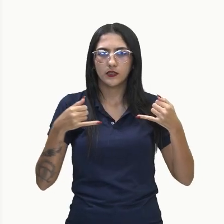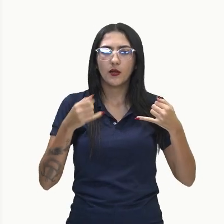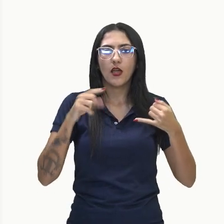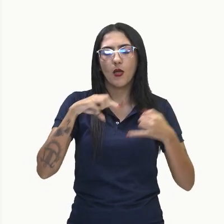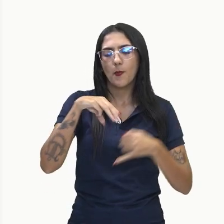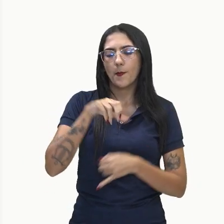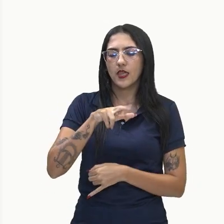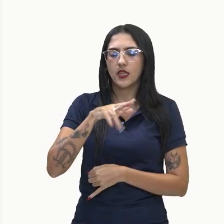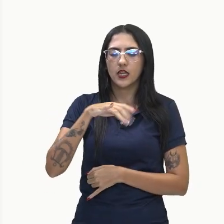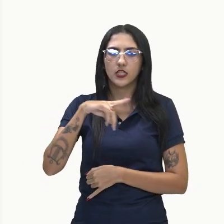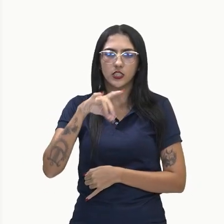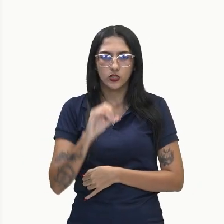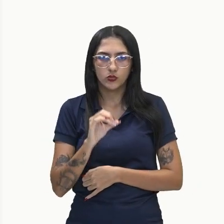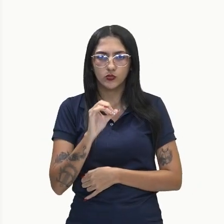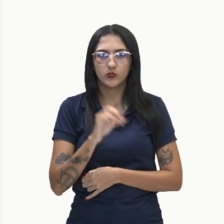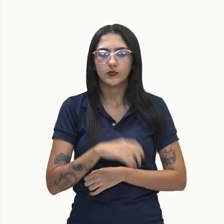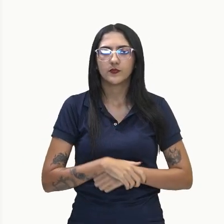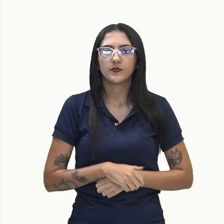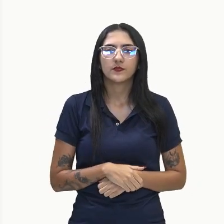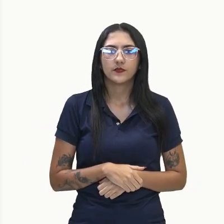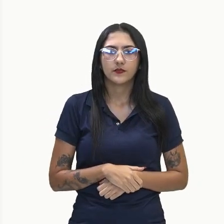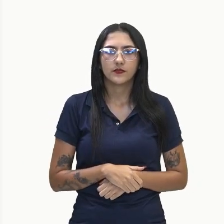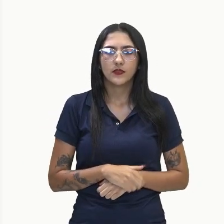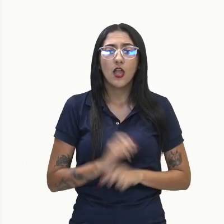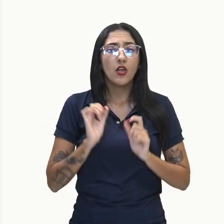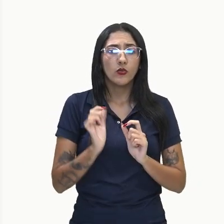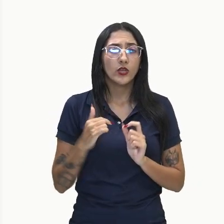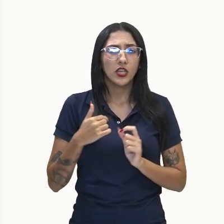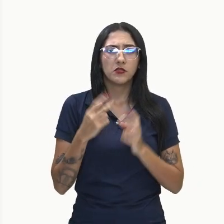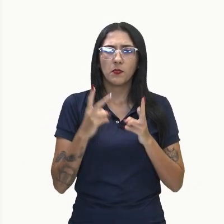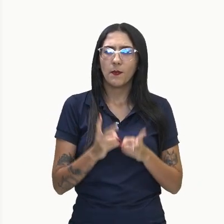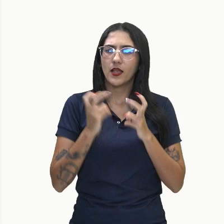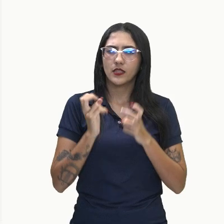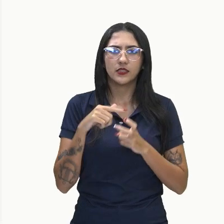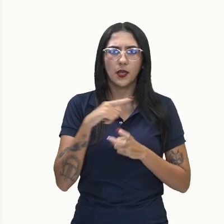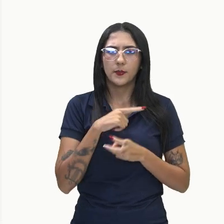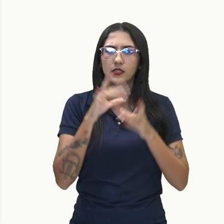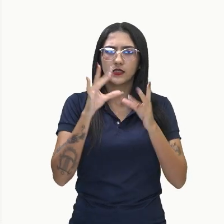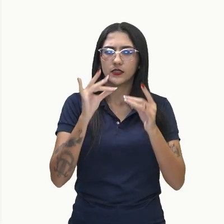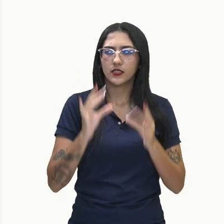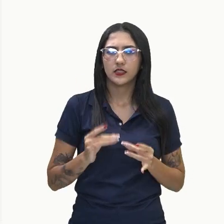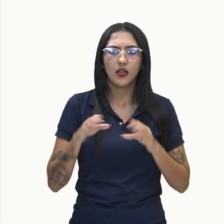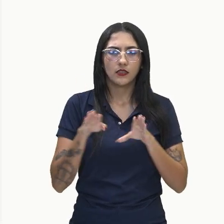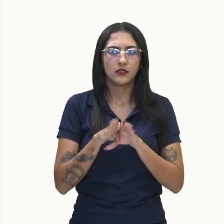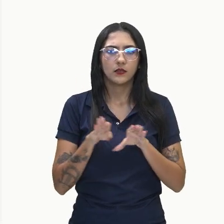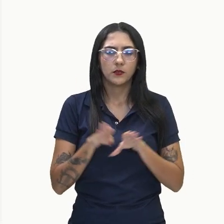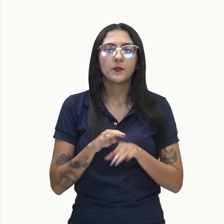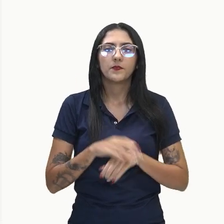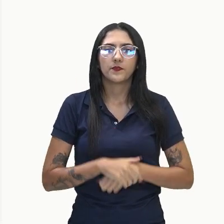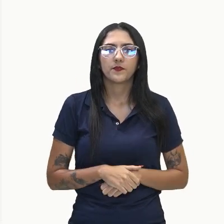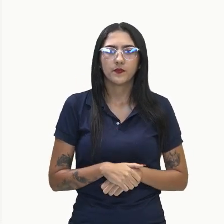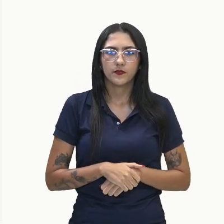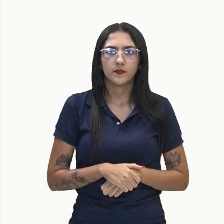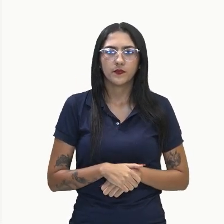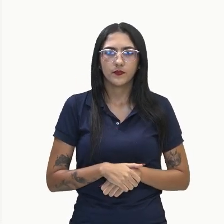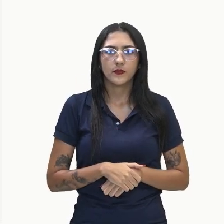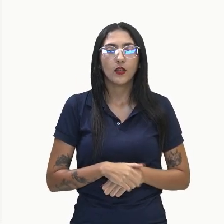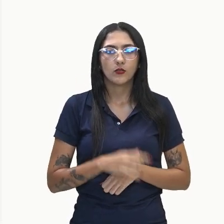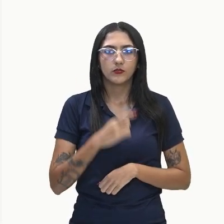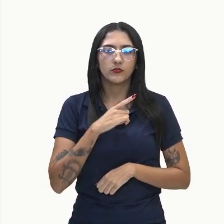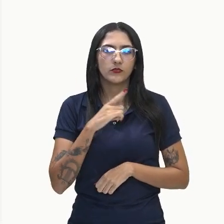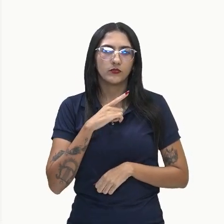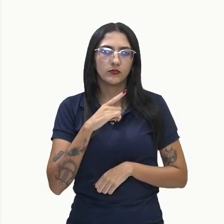de Greenwich. E o que nós vamos observar aí? Nós temos inicialmente o